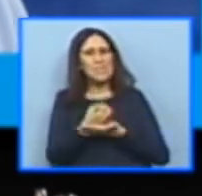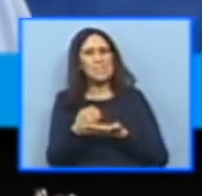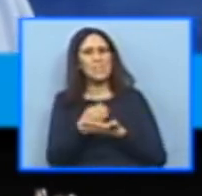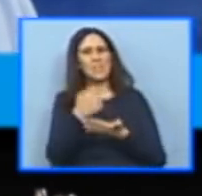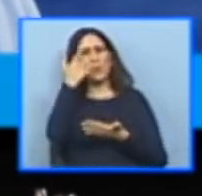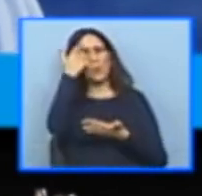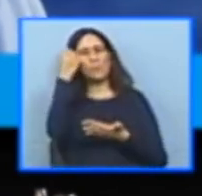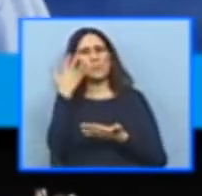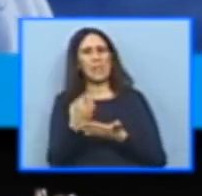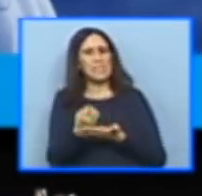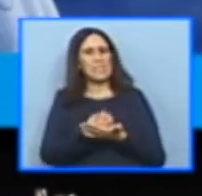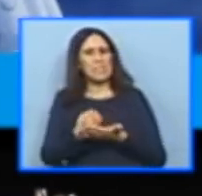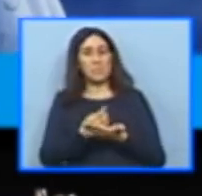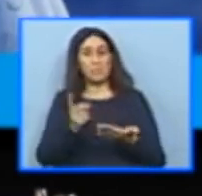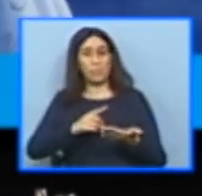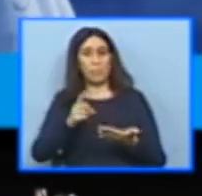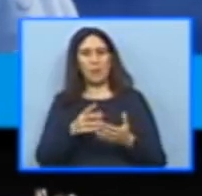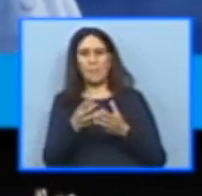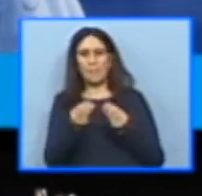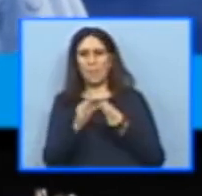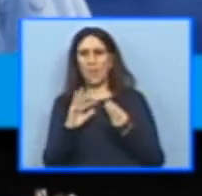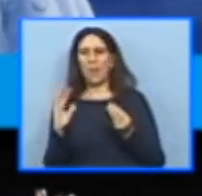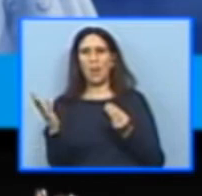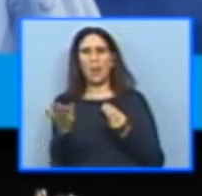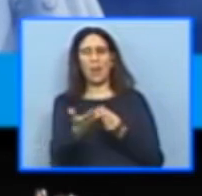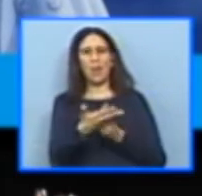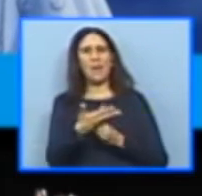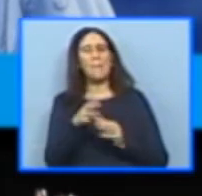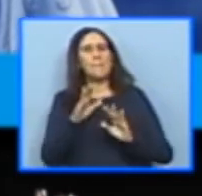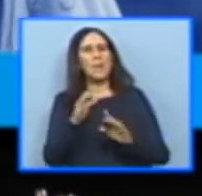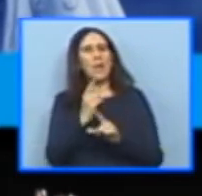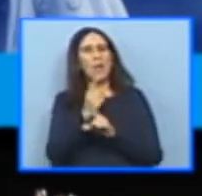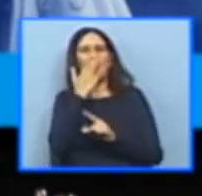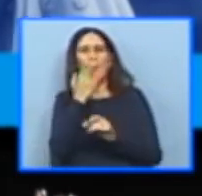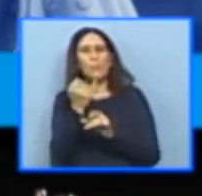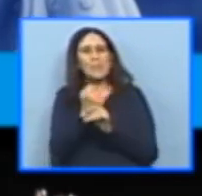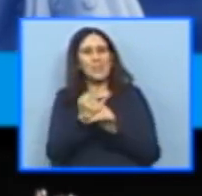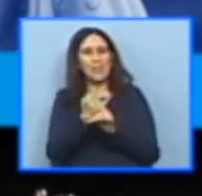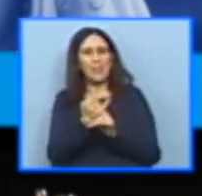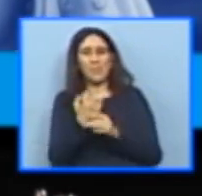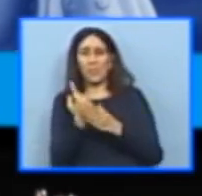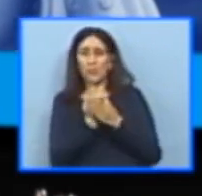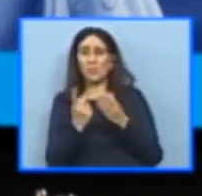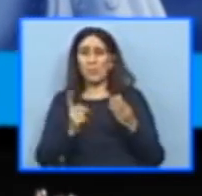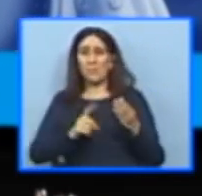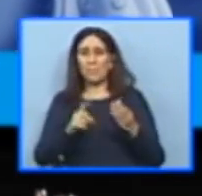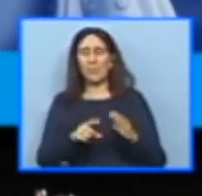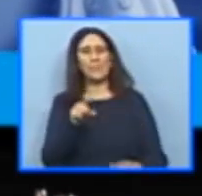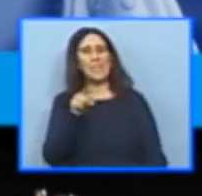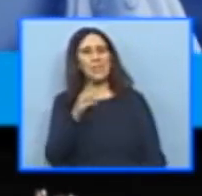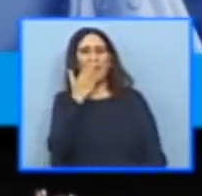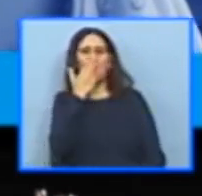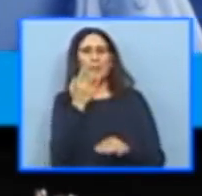compreensão. Têm tudo que é material à volta delas, mas continuam numa ilha muitas vezes solitária. E esta